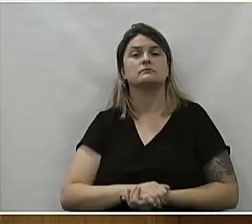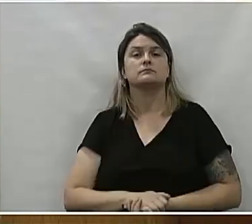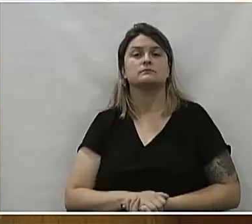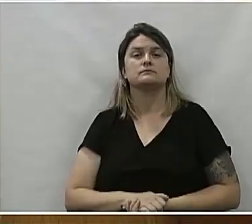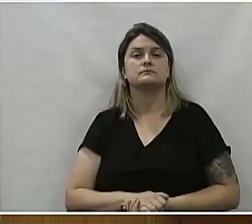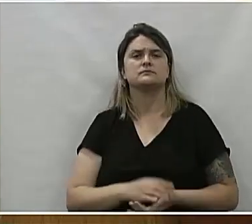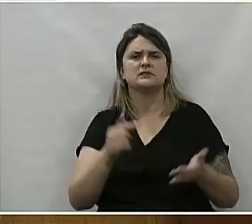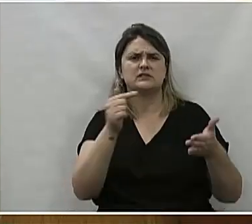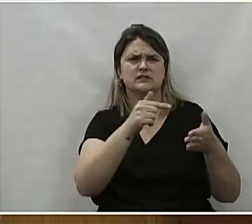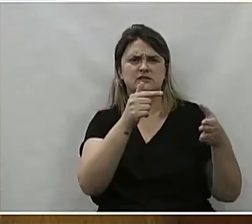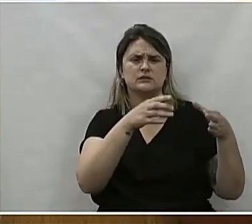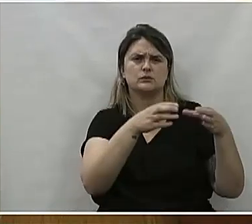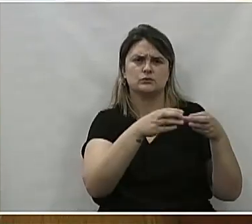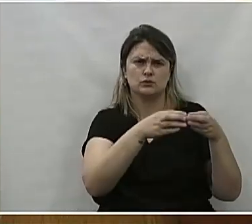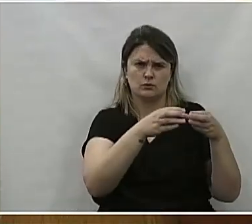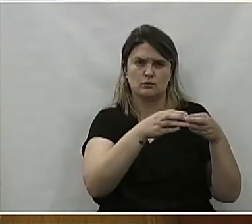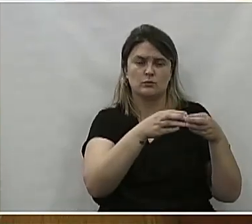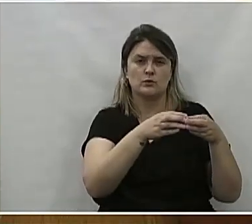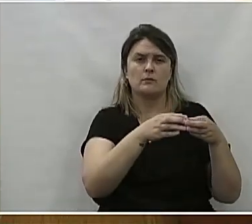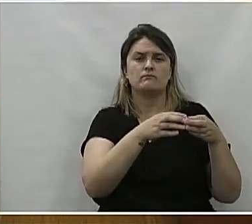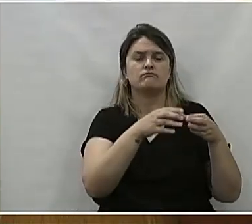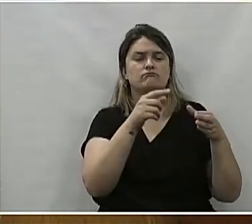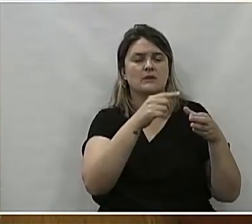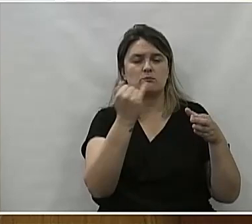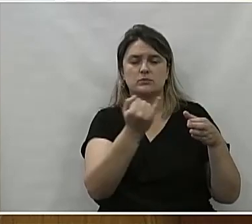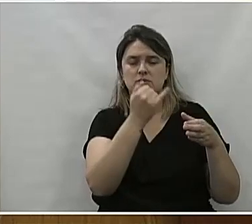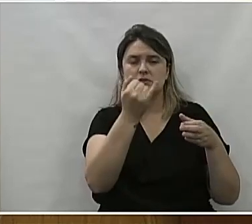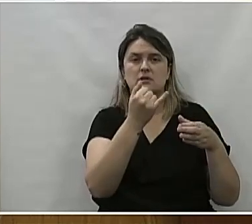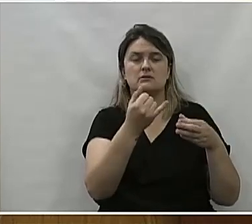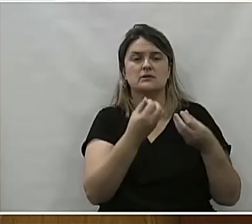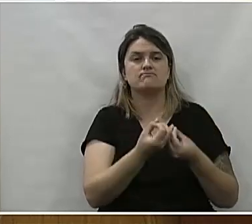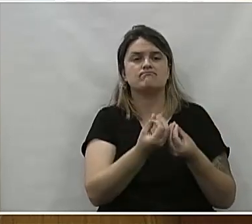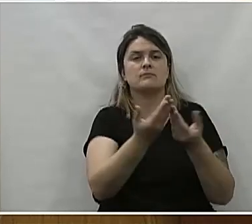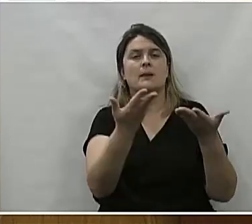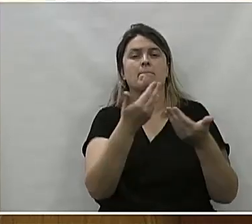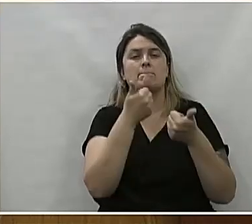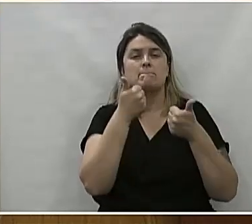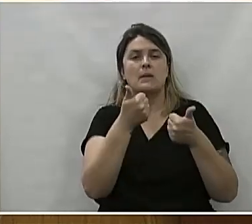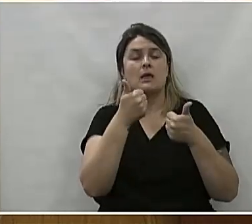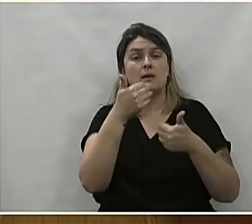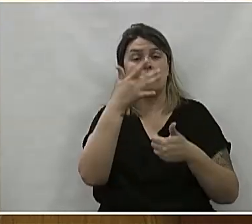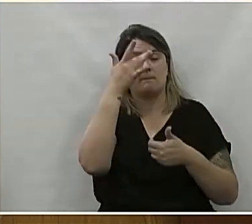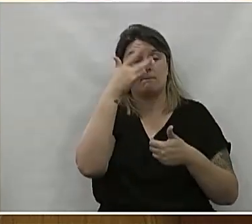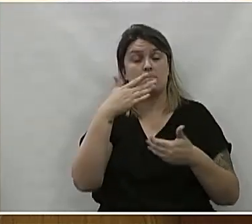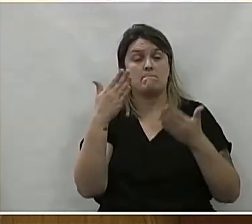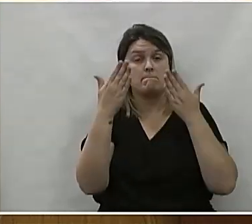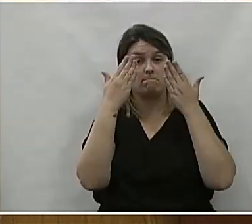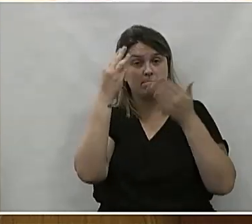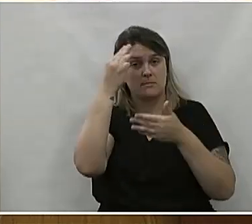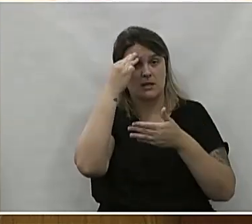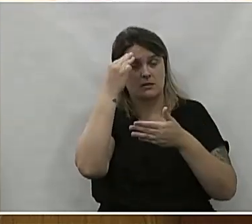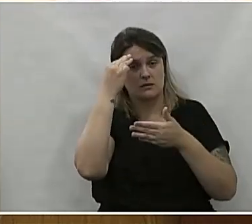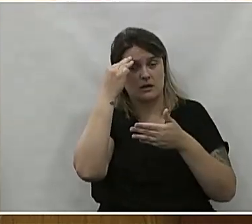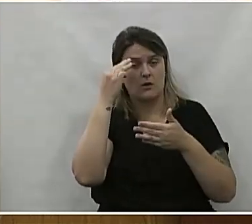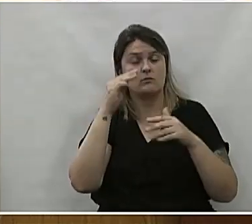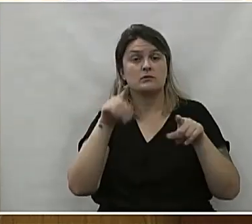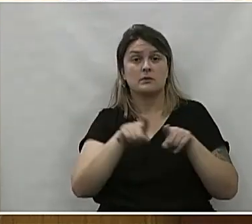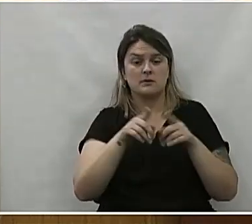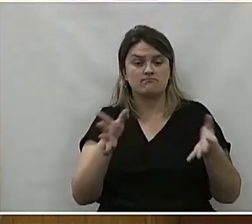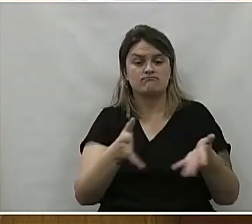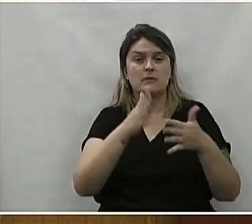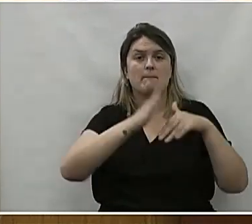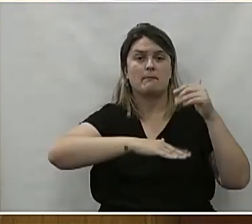Este órgão Desempenha um papel Crucial na promoção Do bem-estar físico E mental Além de fomentar A prática